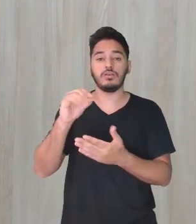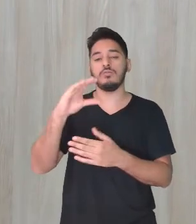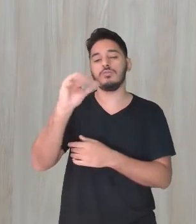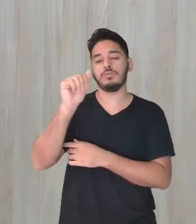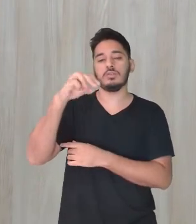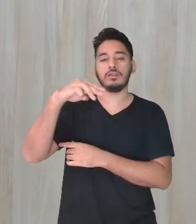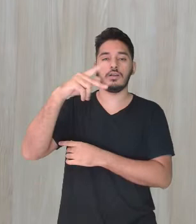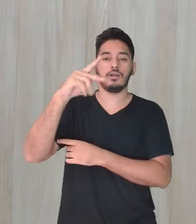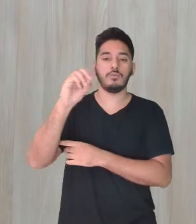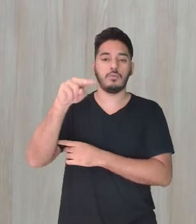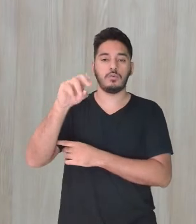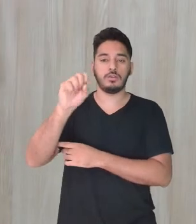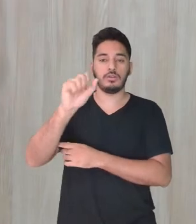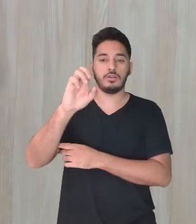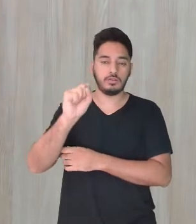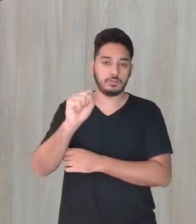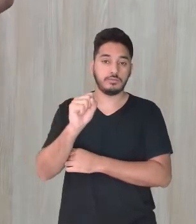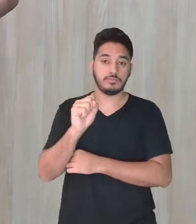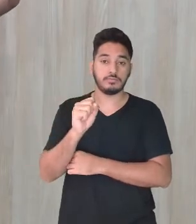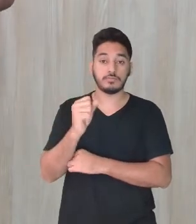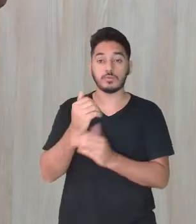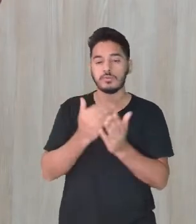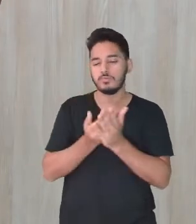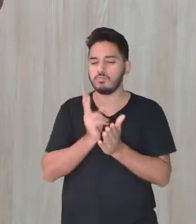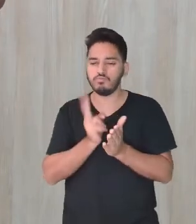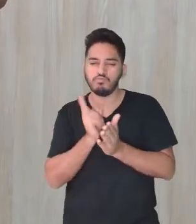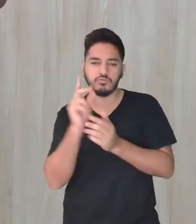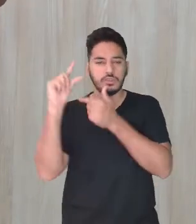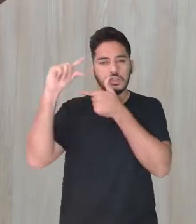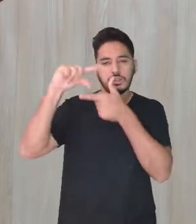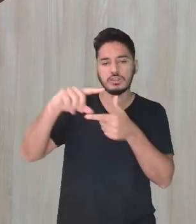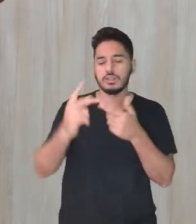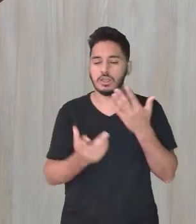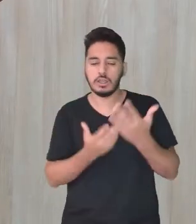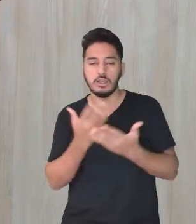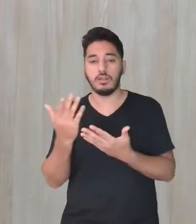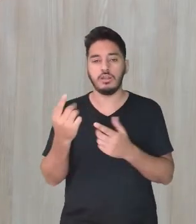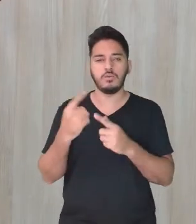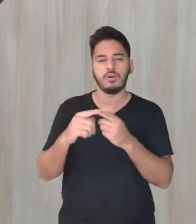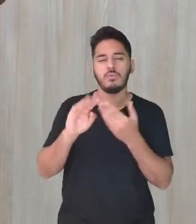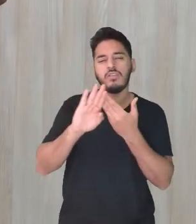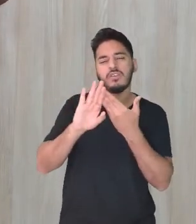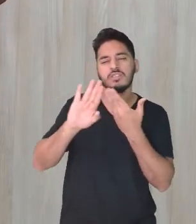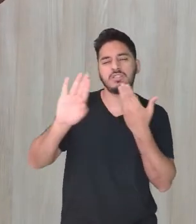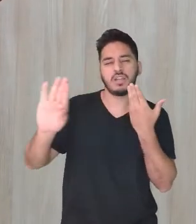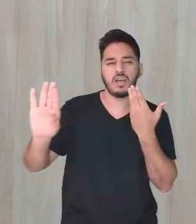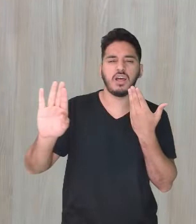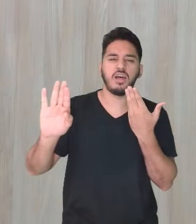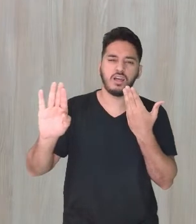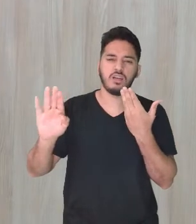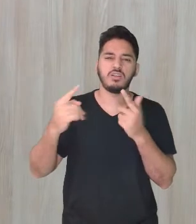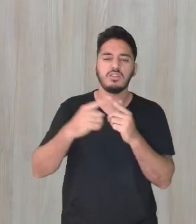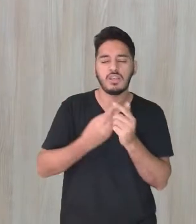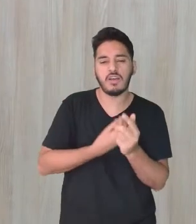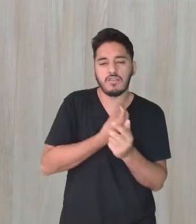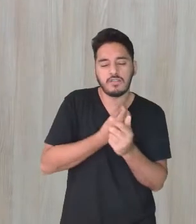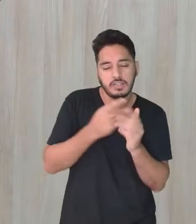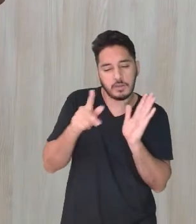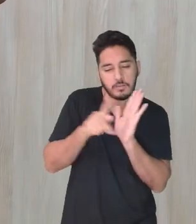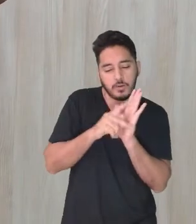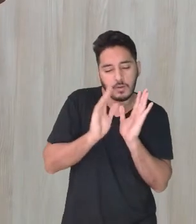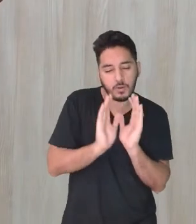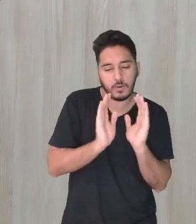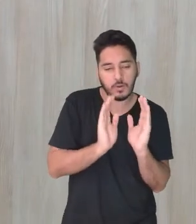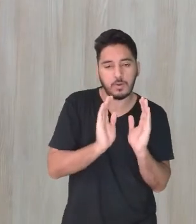camponeses, né? Então eles continuaram mantendo essa tradição, também por ser mais afastado, por eles terem, né, a vidinha própria ali.